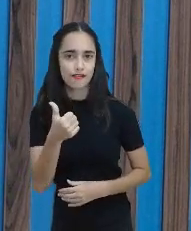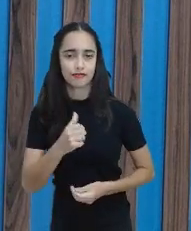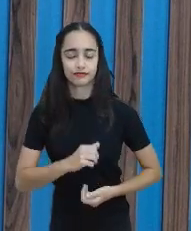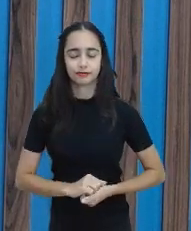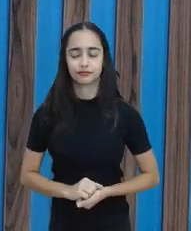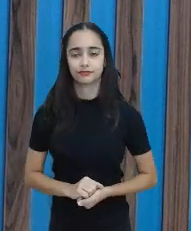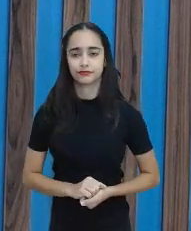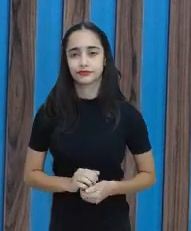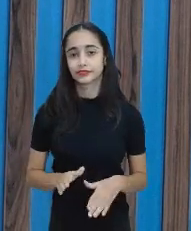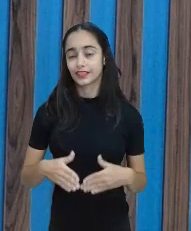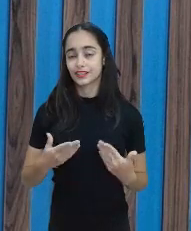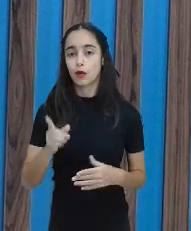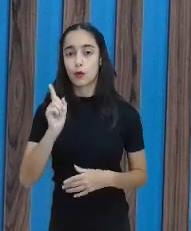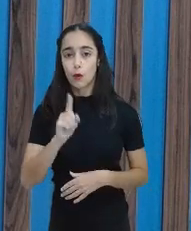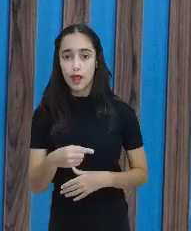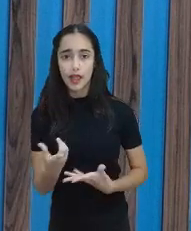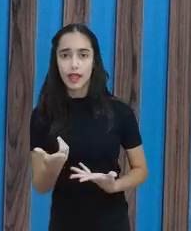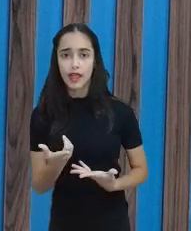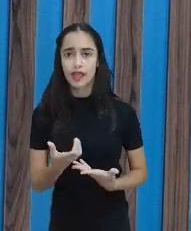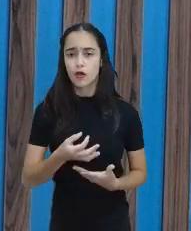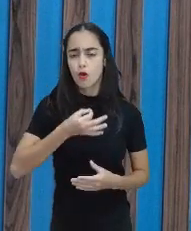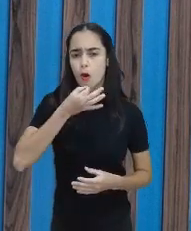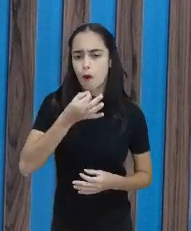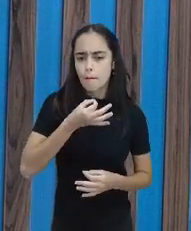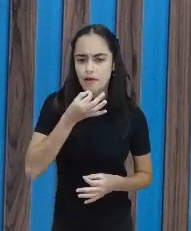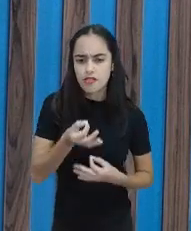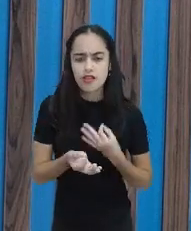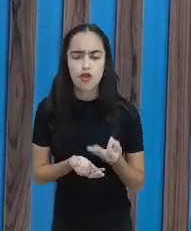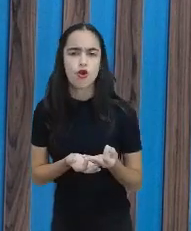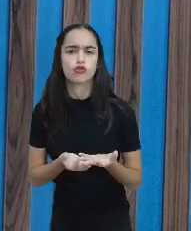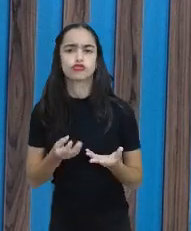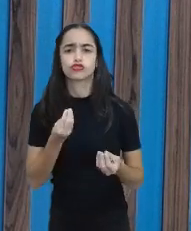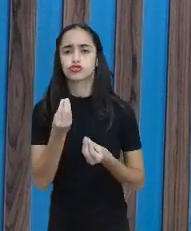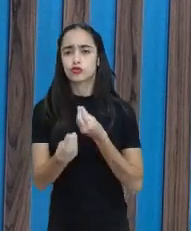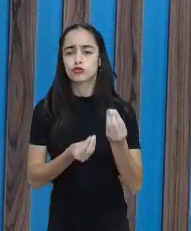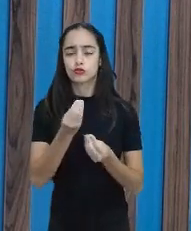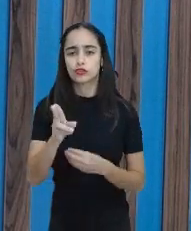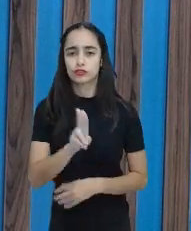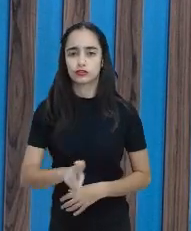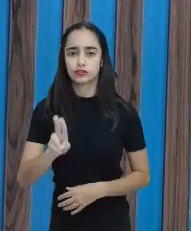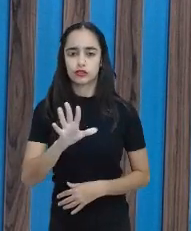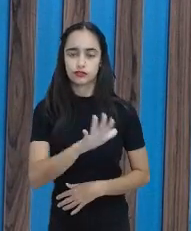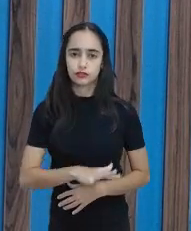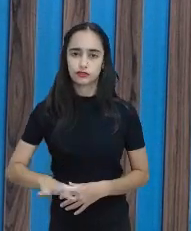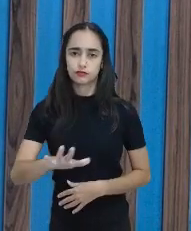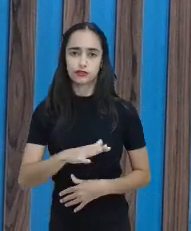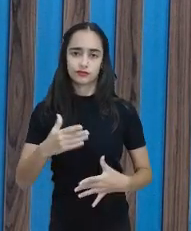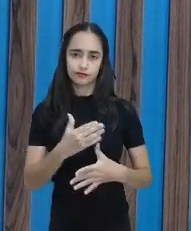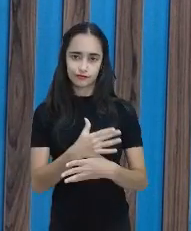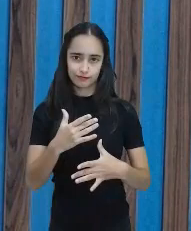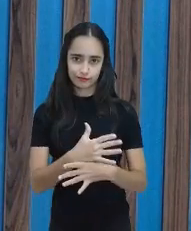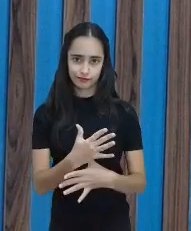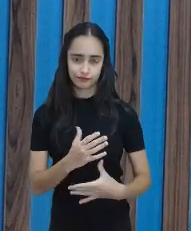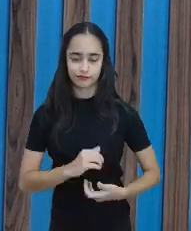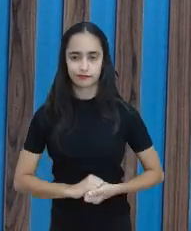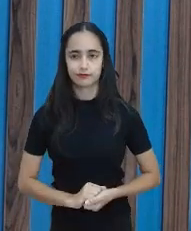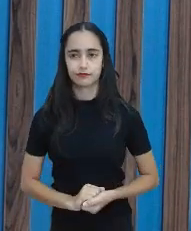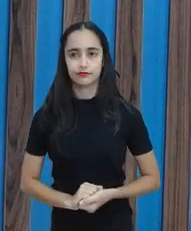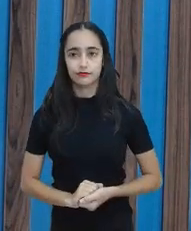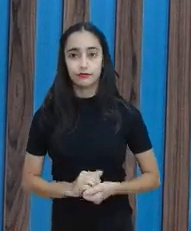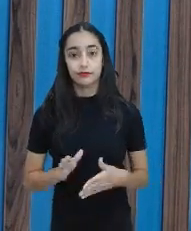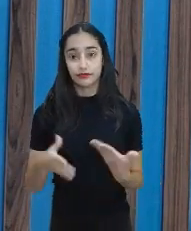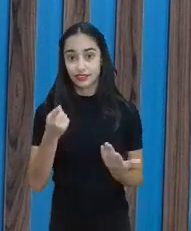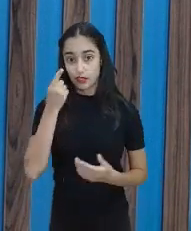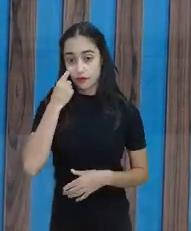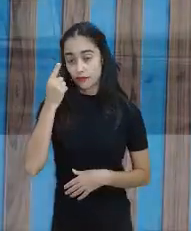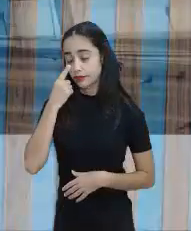seria nessas orientações para o uso do espaço, e aí falando da cidade, do espaço urbano, certo? Então, veja